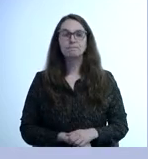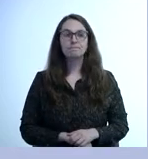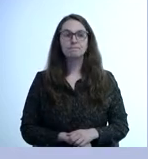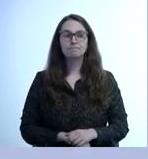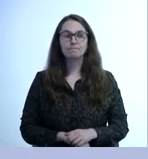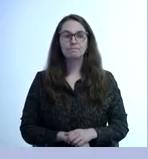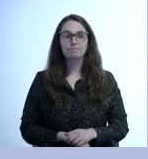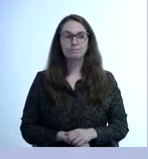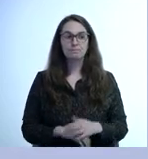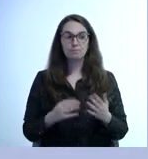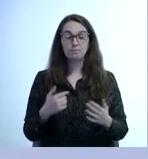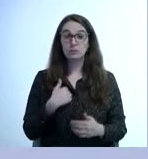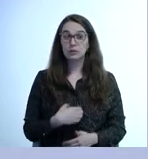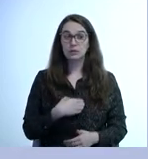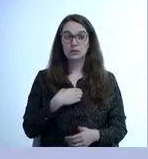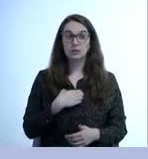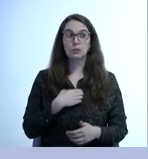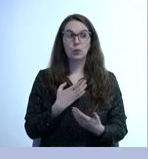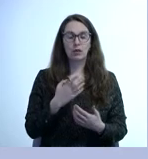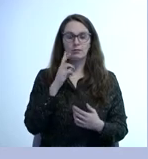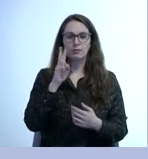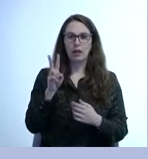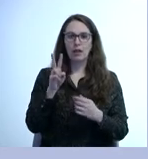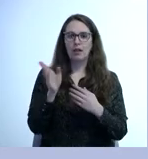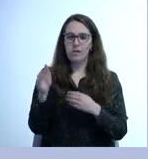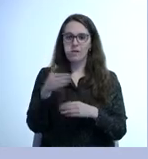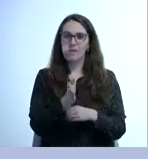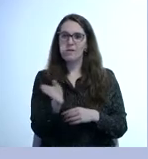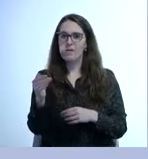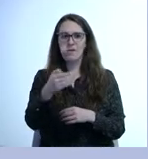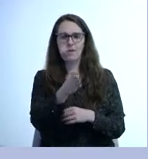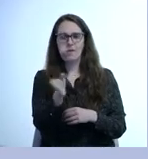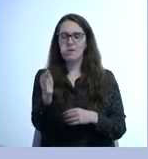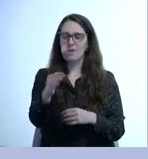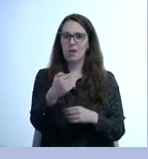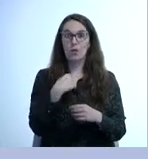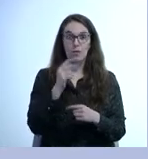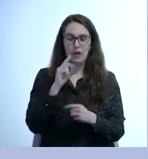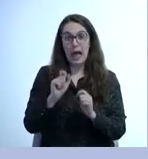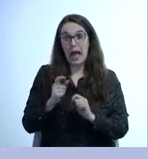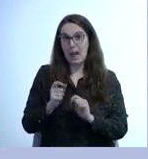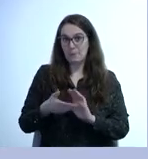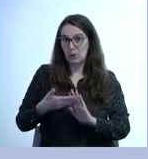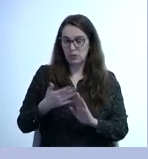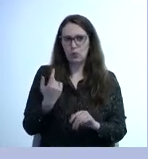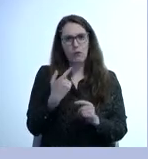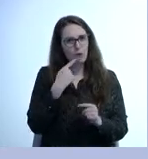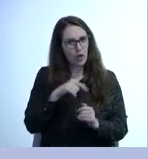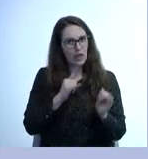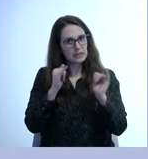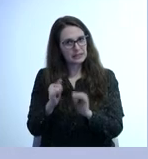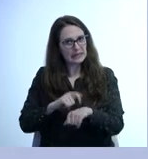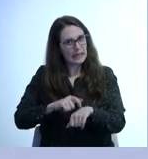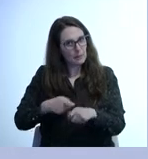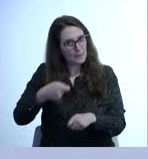e que está magnificamente exposto. Eu vi a exposição agora a correr, tenho que vir com mais tempo, porque de facto